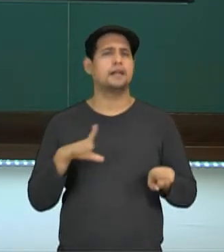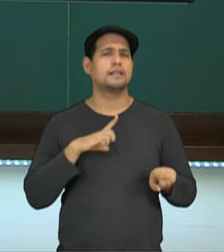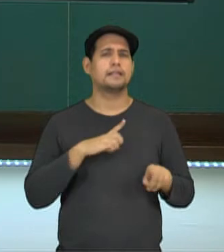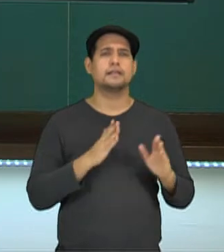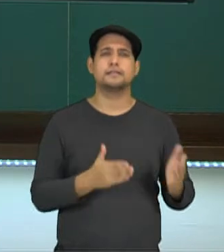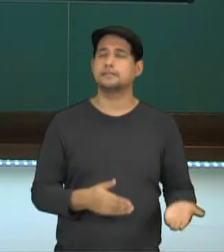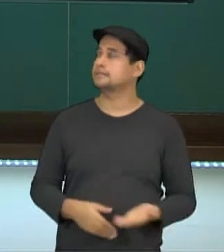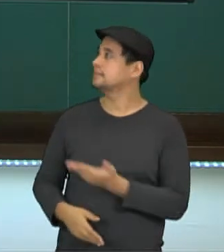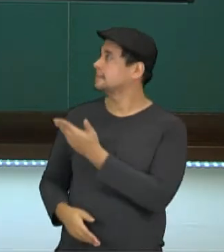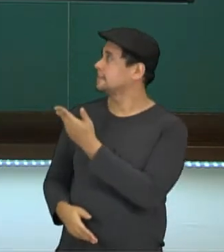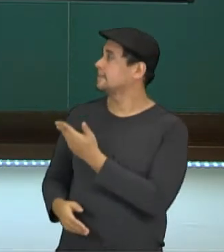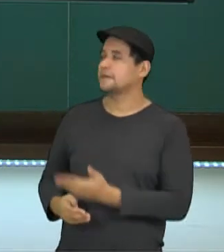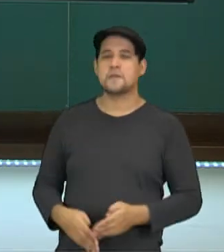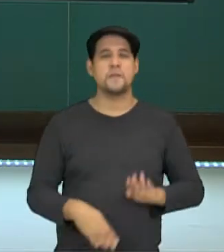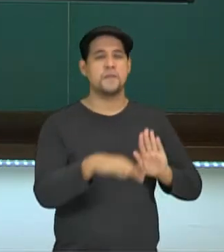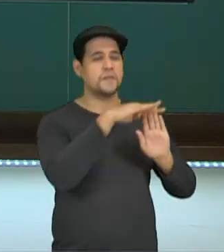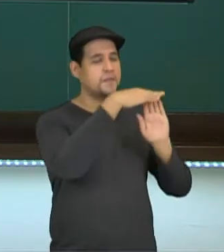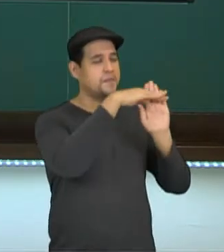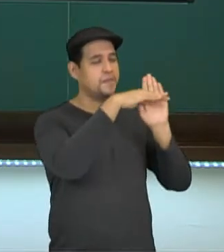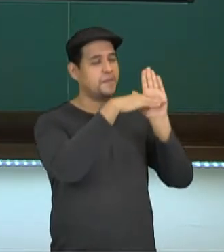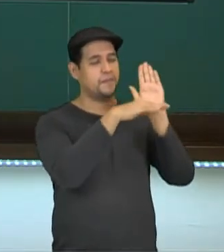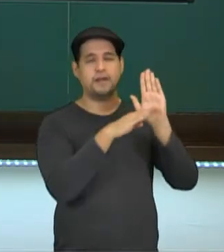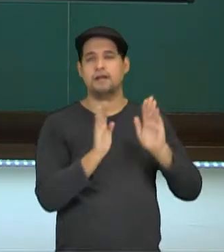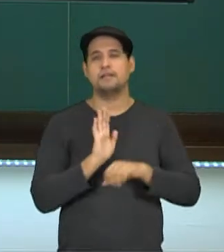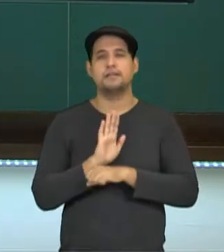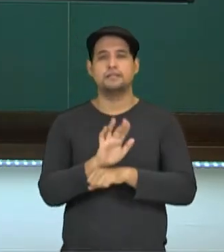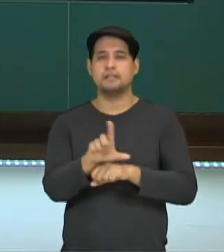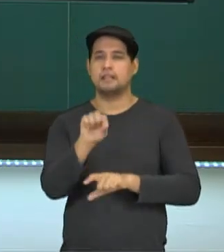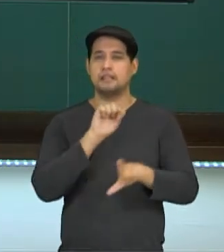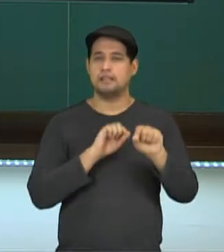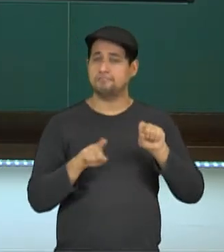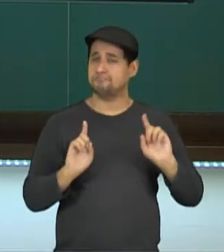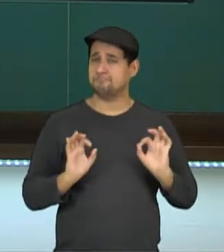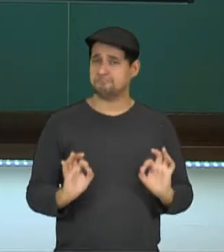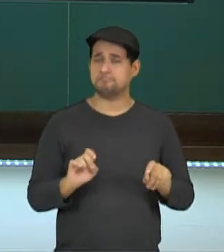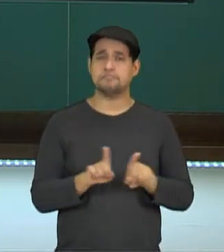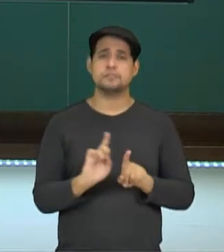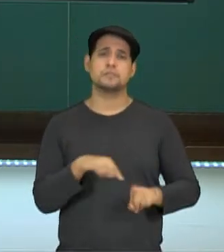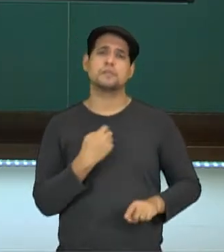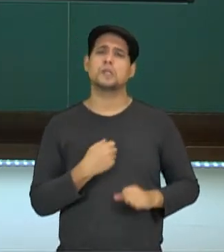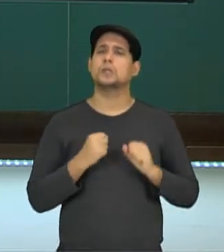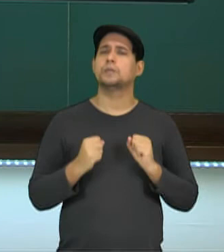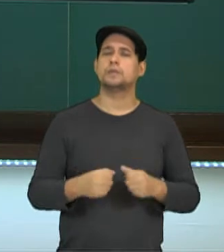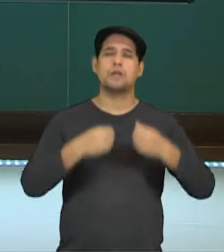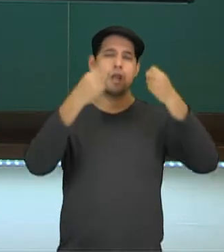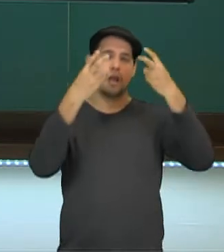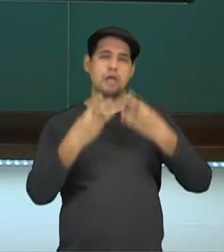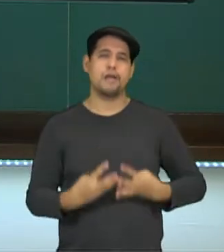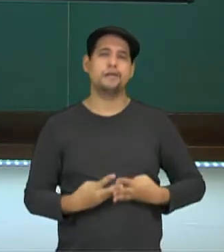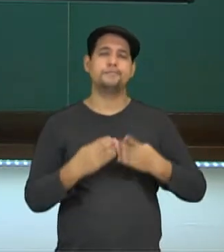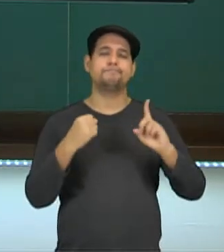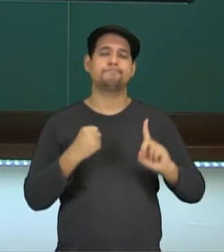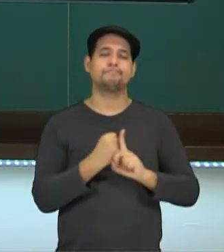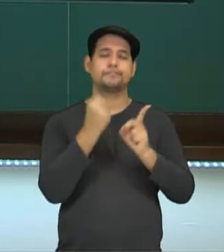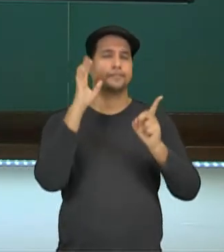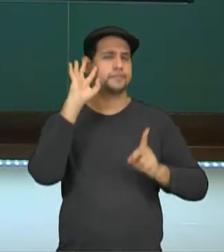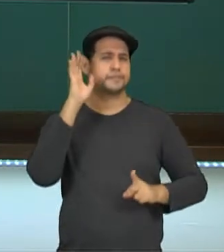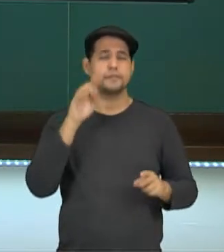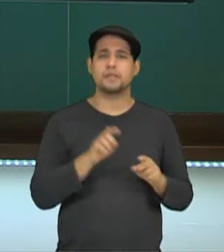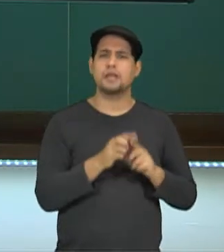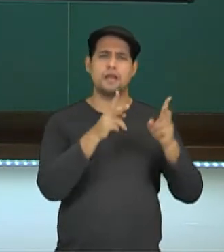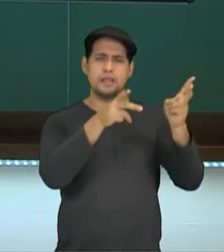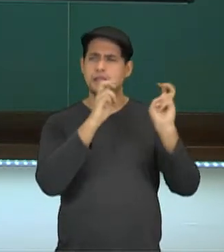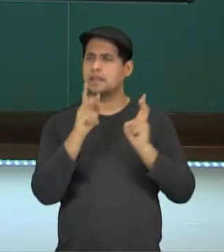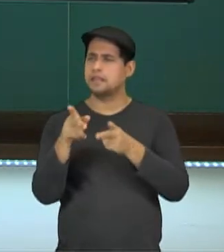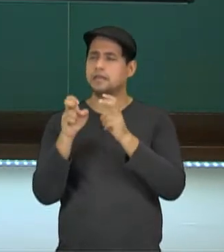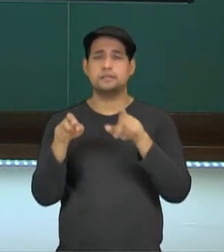né, um passo a passo para ajudar, né, nessa tomada de decisão e para que a gente possa mensurar as consequências. Então,